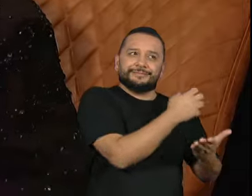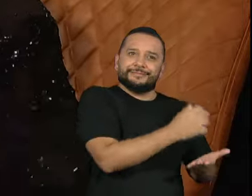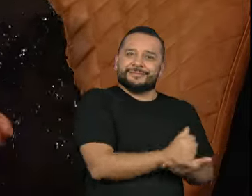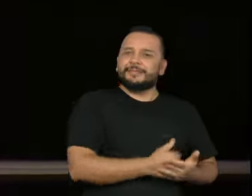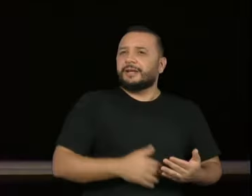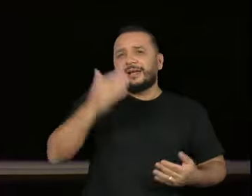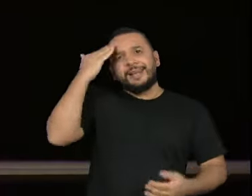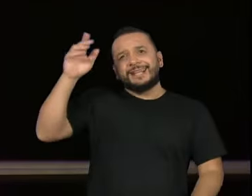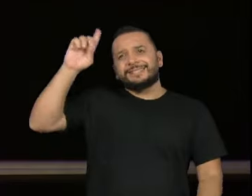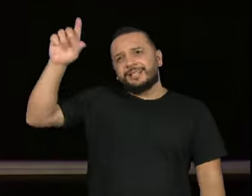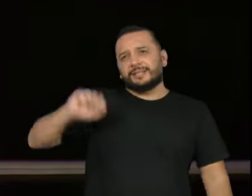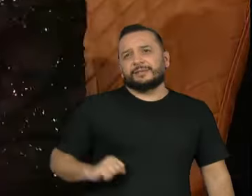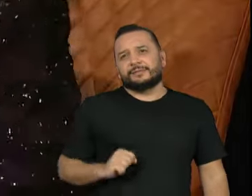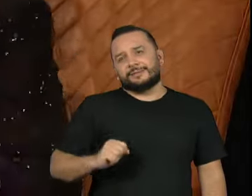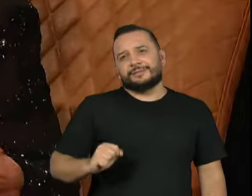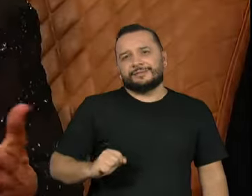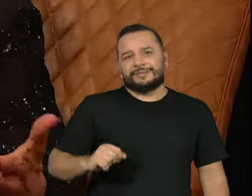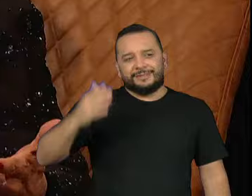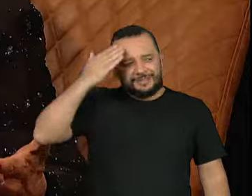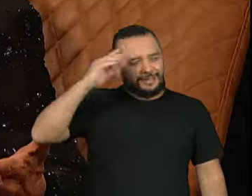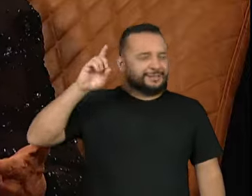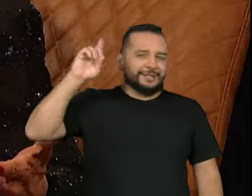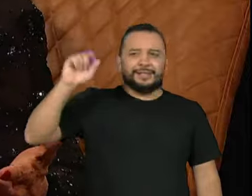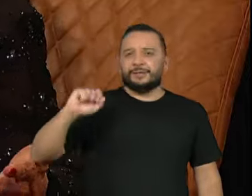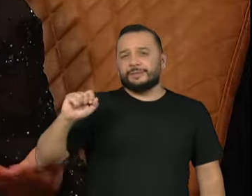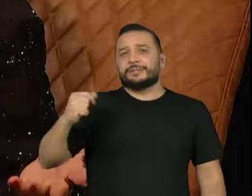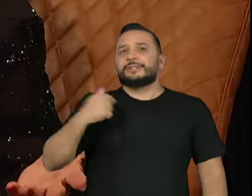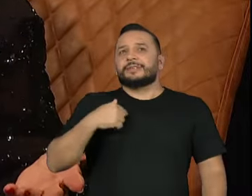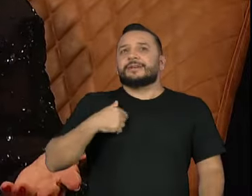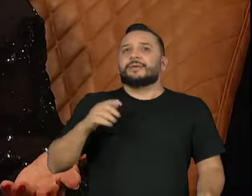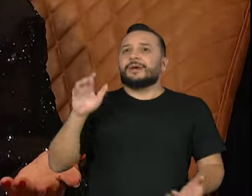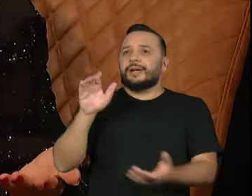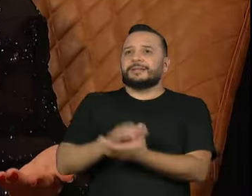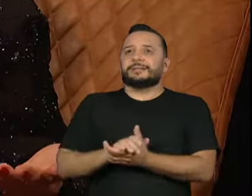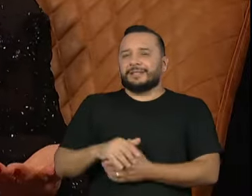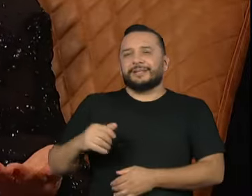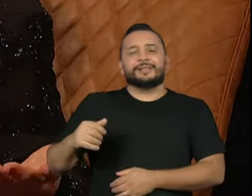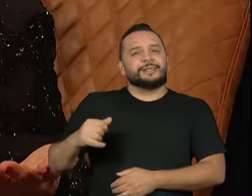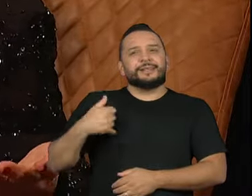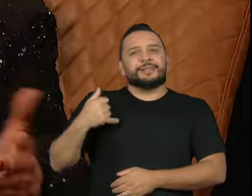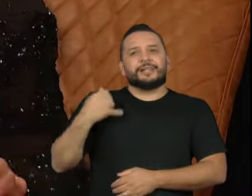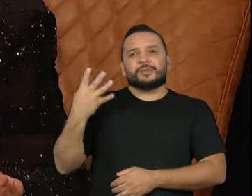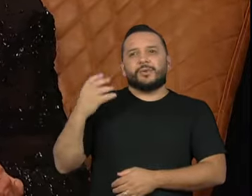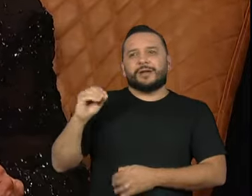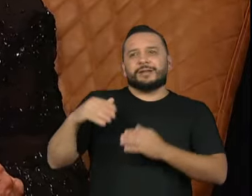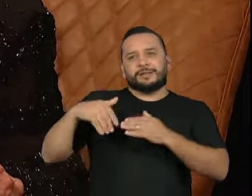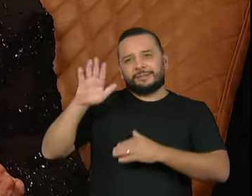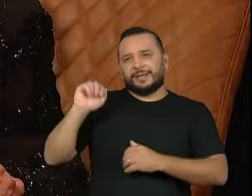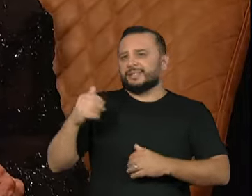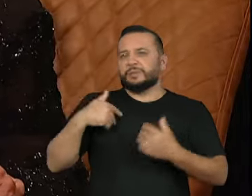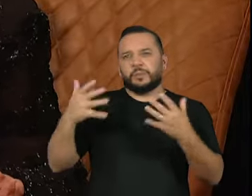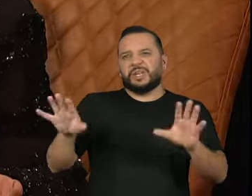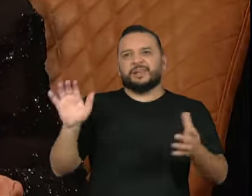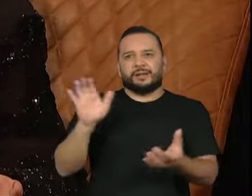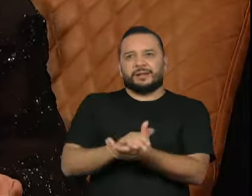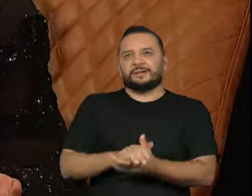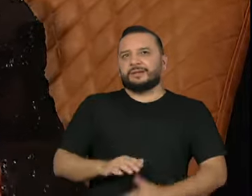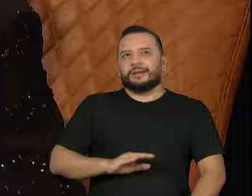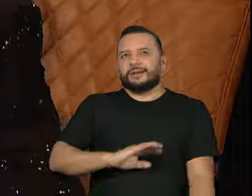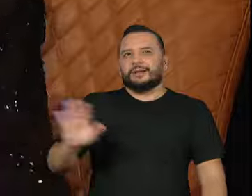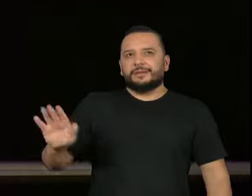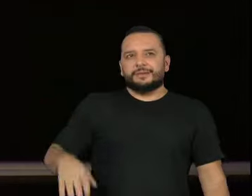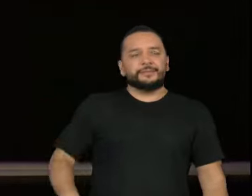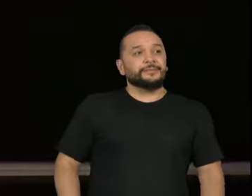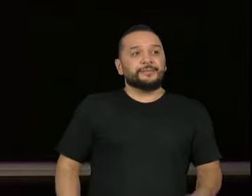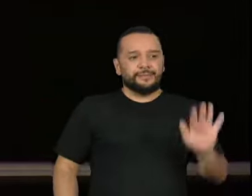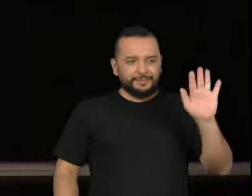Deus. Muito, graças a Deus. Bom, para você ter uma ideia, eu casei com mais de 40 anos. Então, né? eu não queria nem muito casar, né? Mas eu